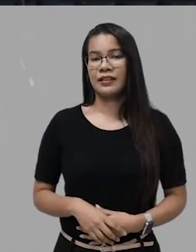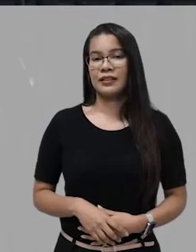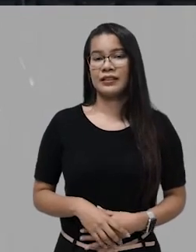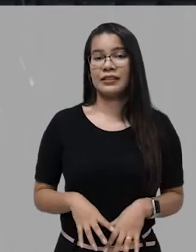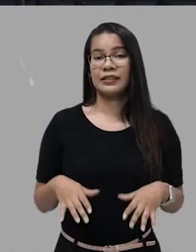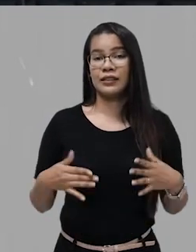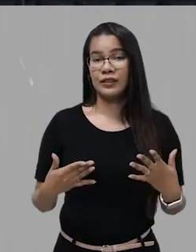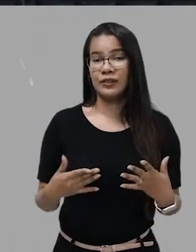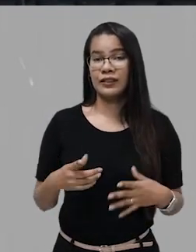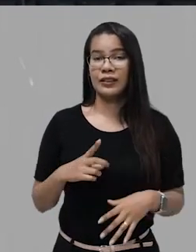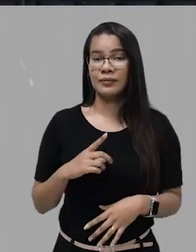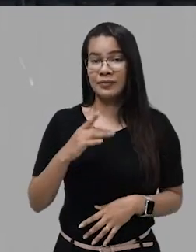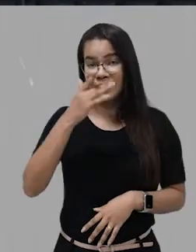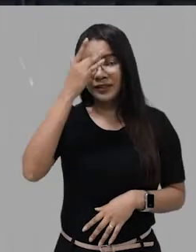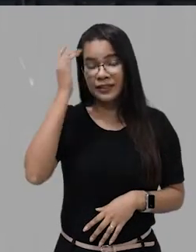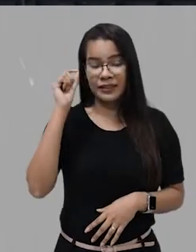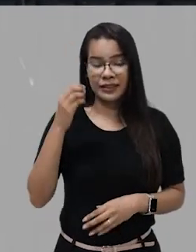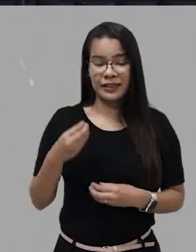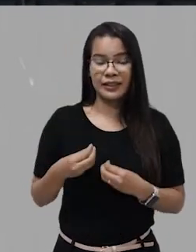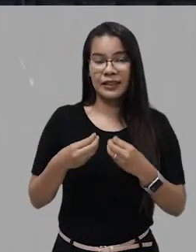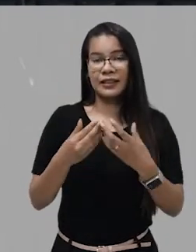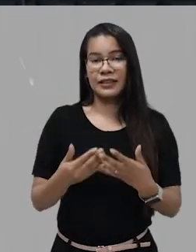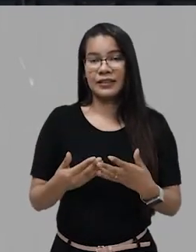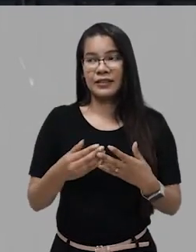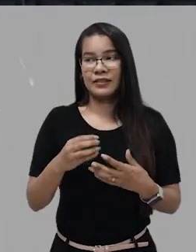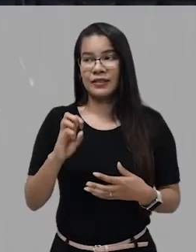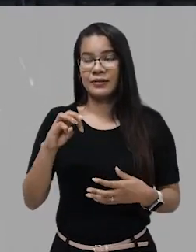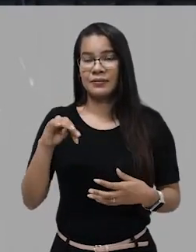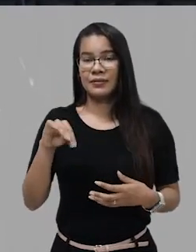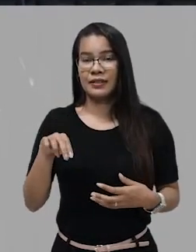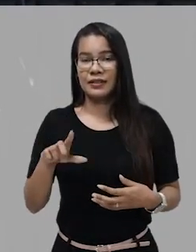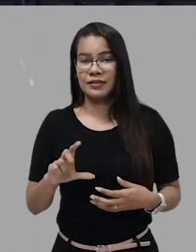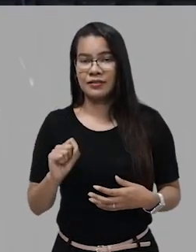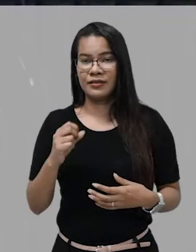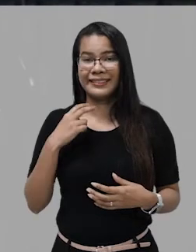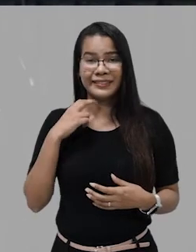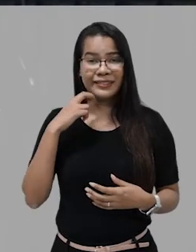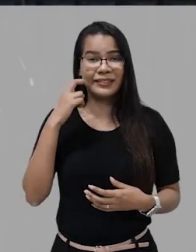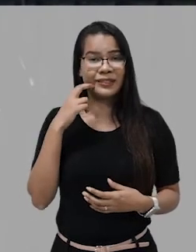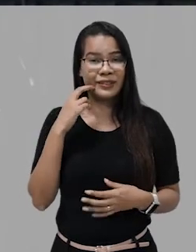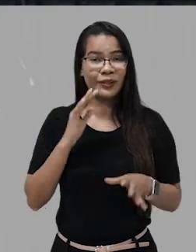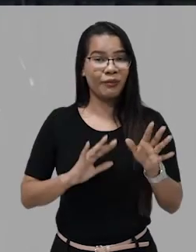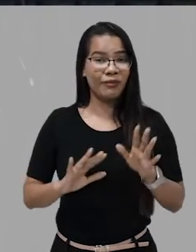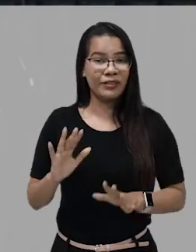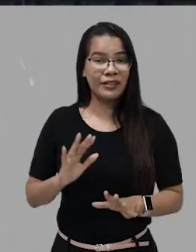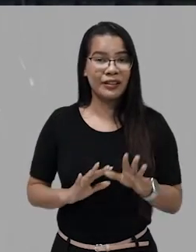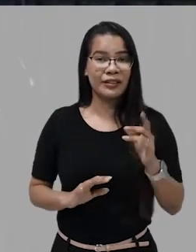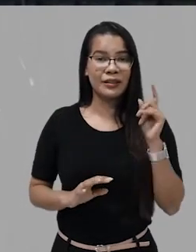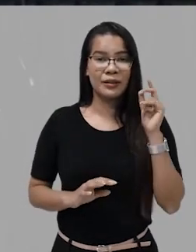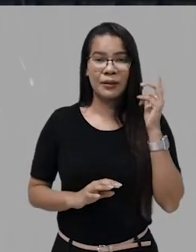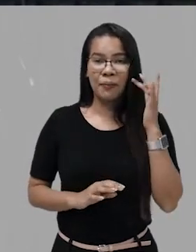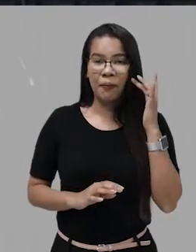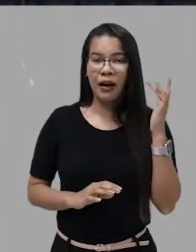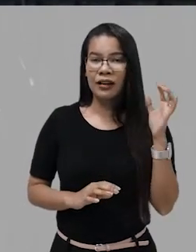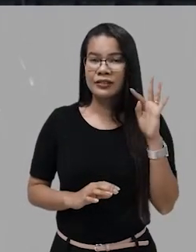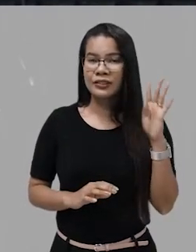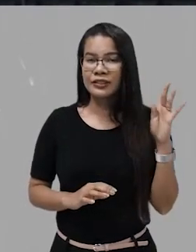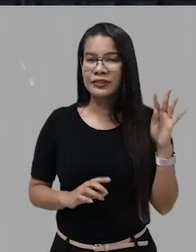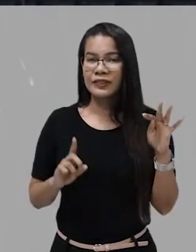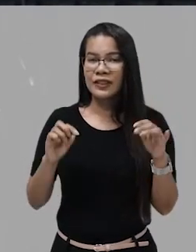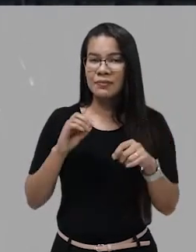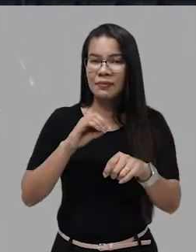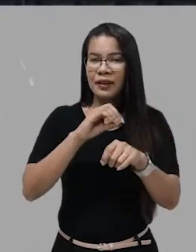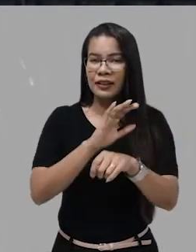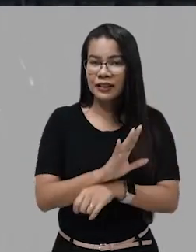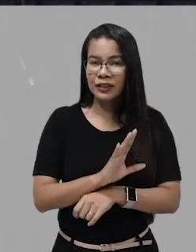Lulu82@gmail.com. Então, tem uns que entregam a idade, tem uns e-mails aí bem vergonhosos. Cuidado, gente. Imaginem vocês mandando aí o currículo de vocês, né,